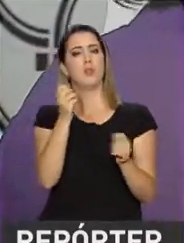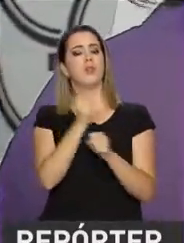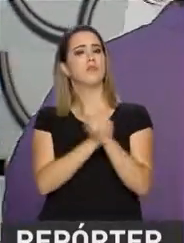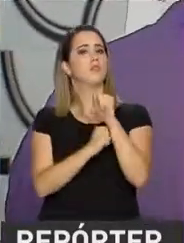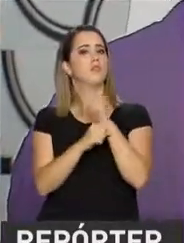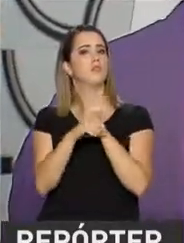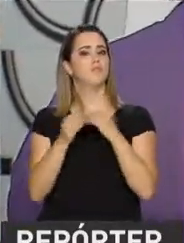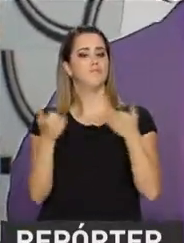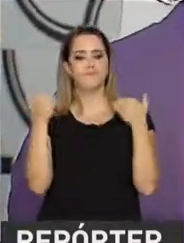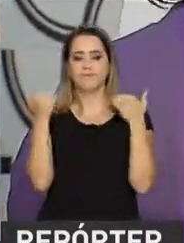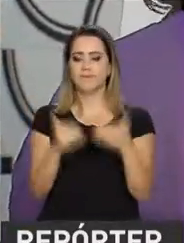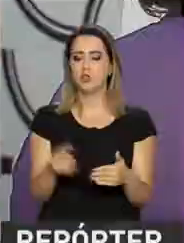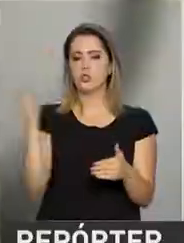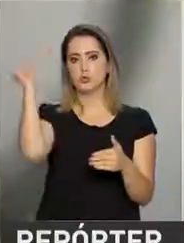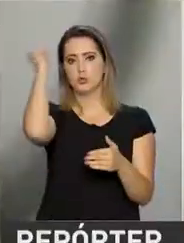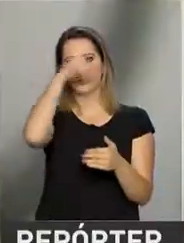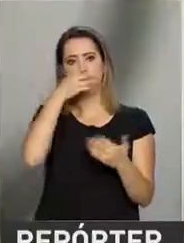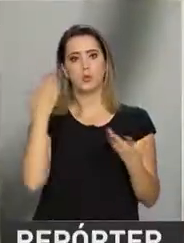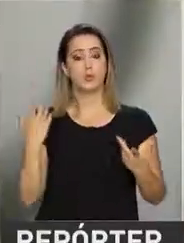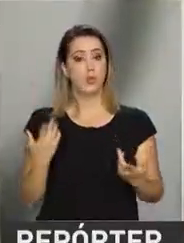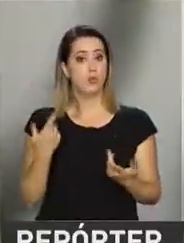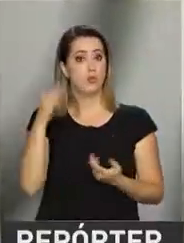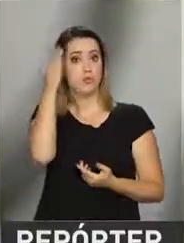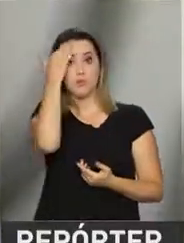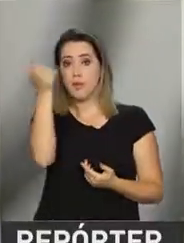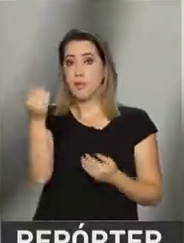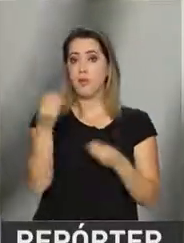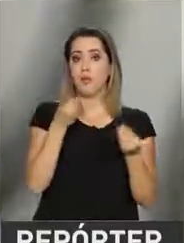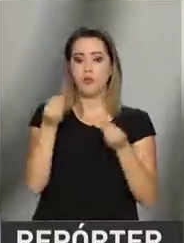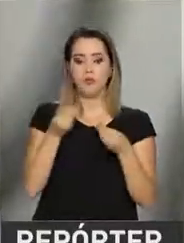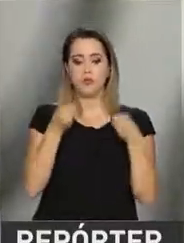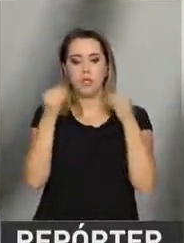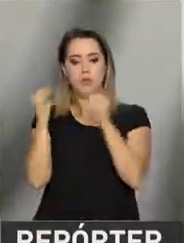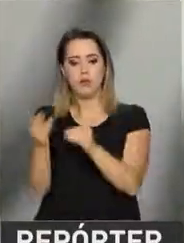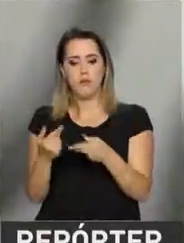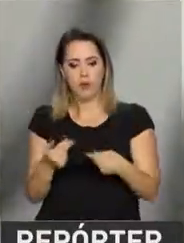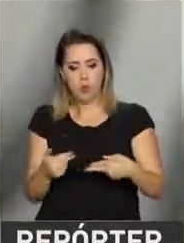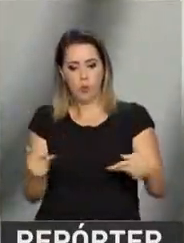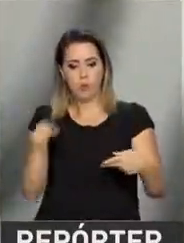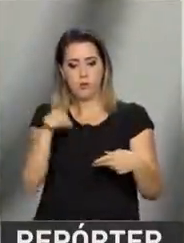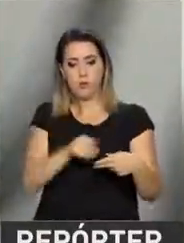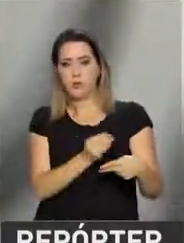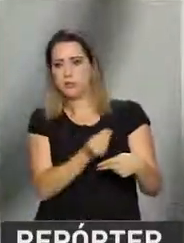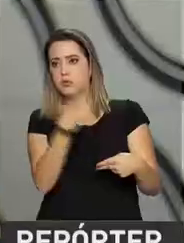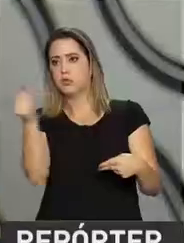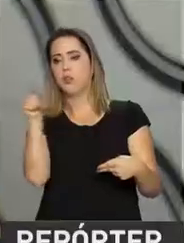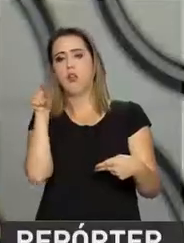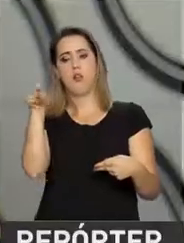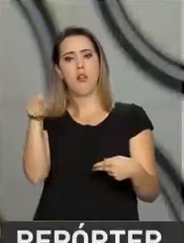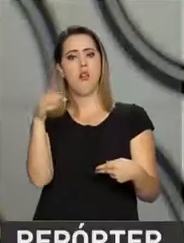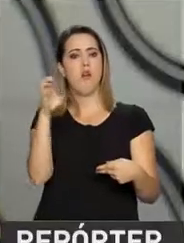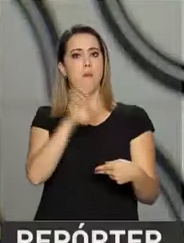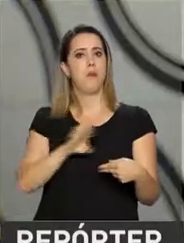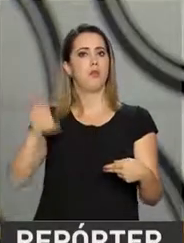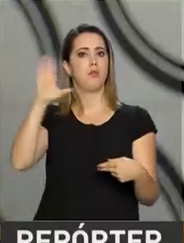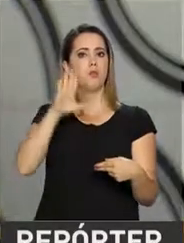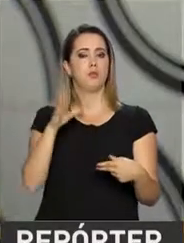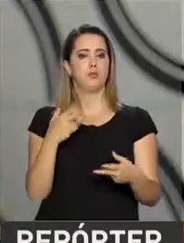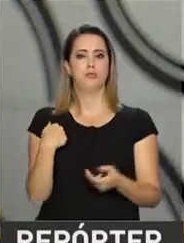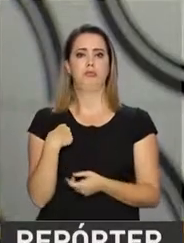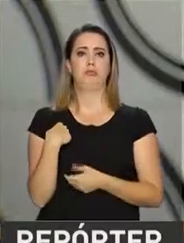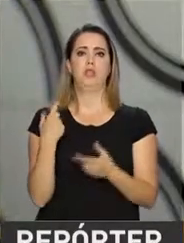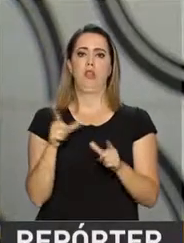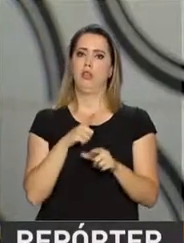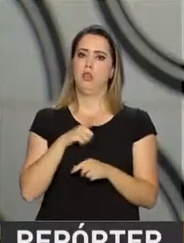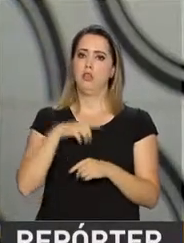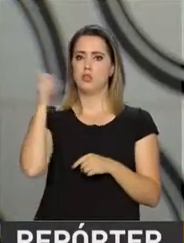anos, enfrentou dificuldades. Não sabia como levar produtos daqui para a Europa. A maior dificuldade que a gente tem no início é a